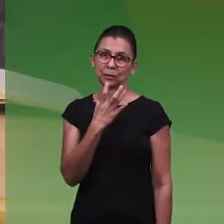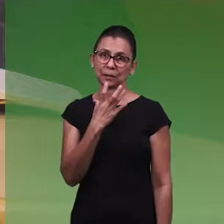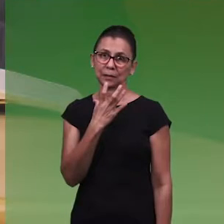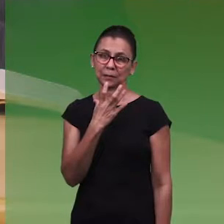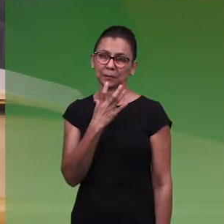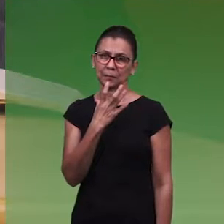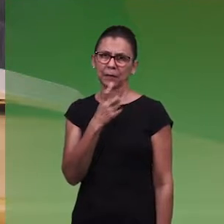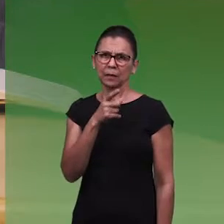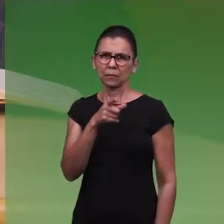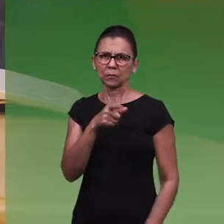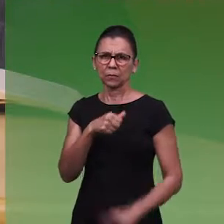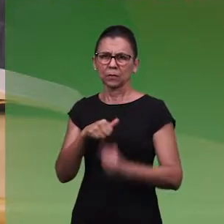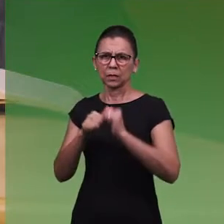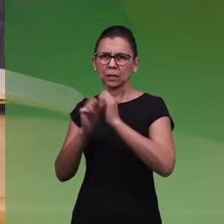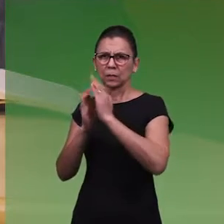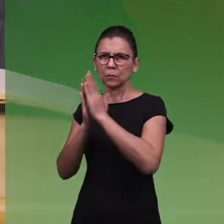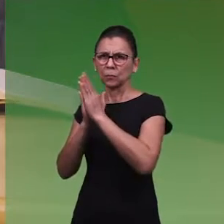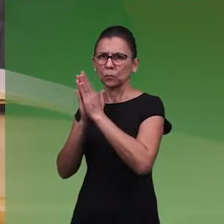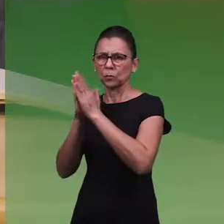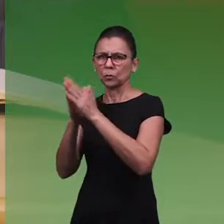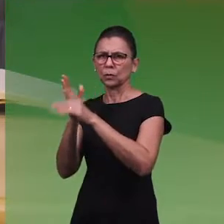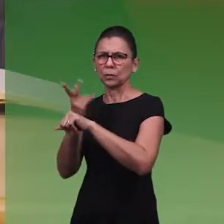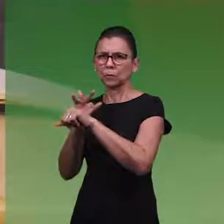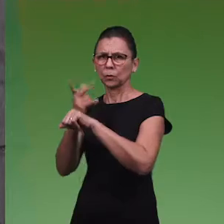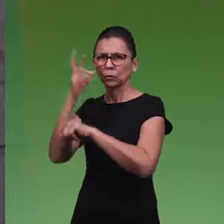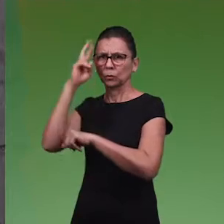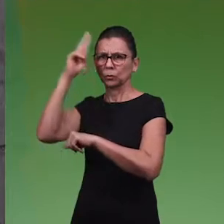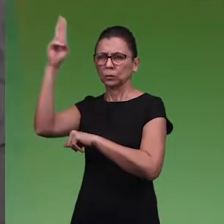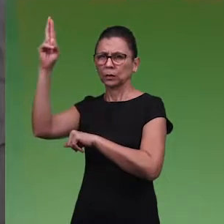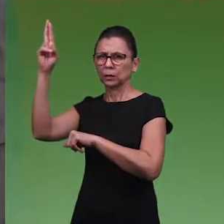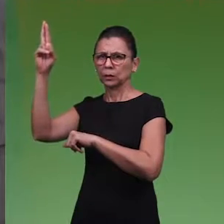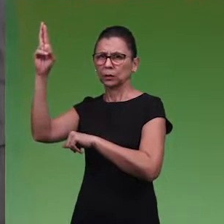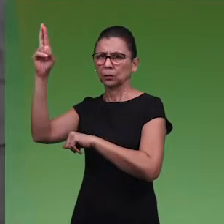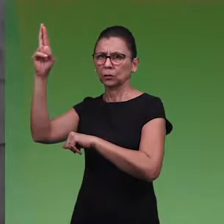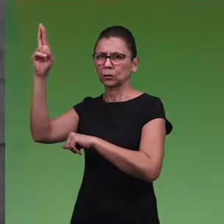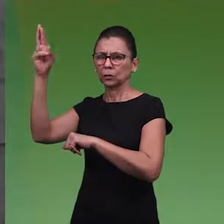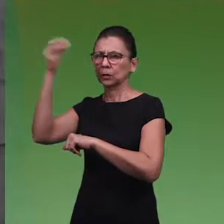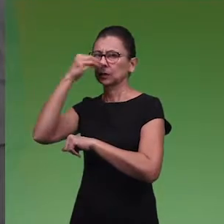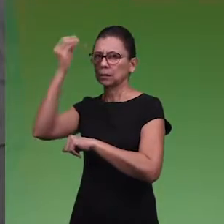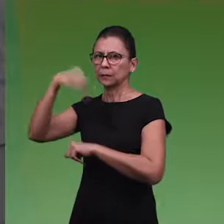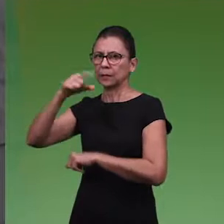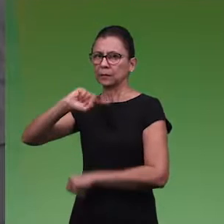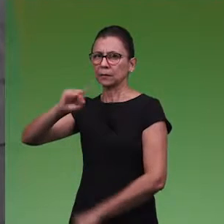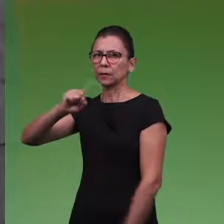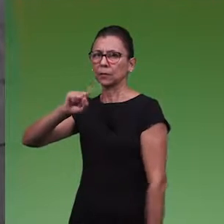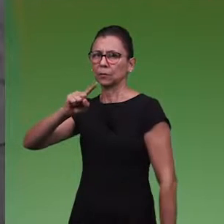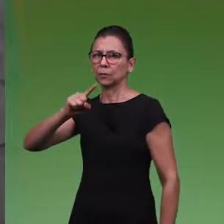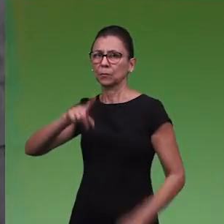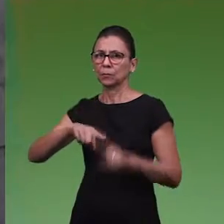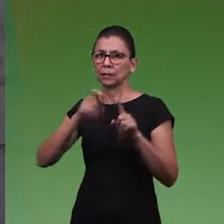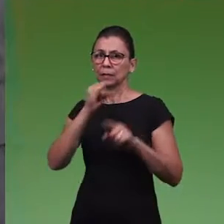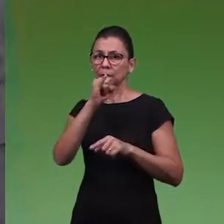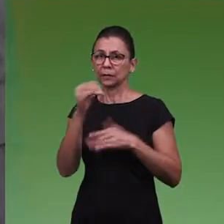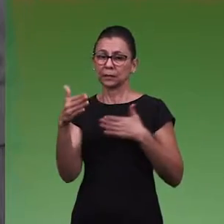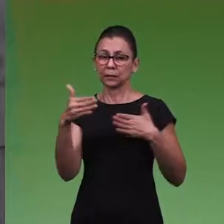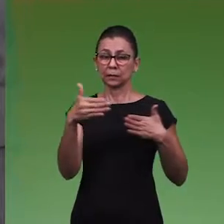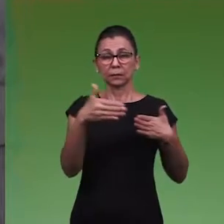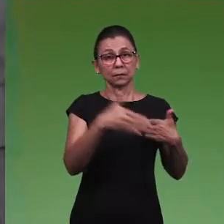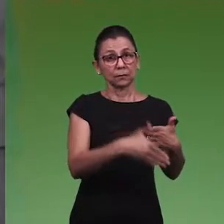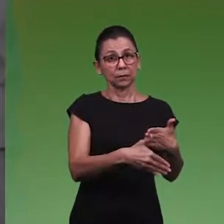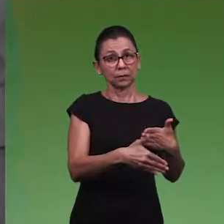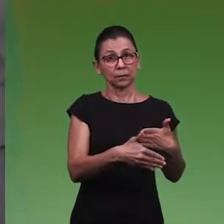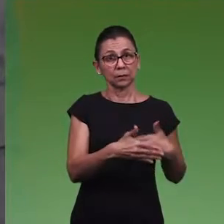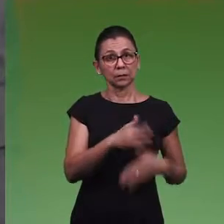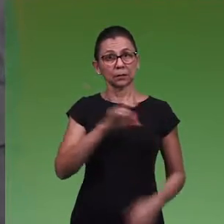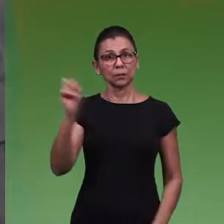a mim, de maneira nenhuma lançarei fora. O Senhor não quer lançar ninguém fora, mas se a pessoa se desviar, o Senhor levanta outro. É isso